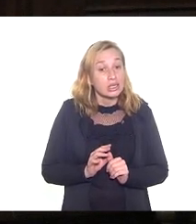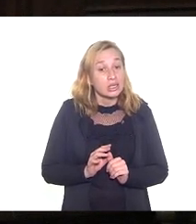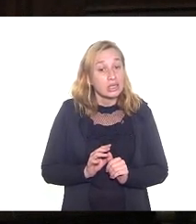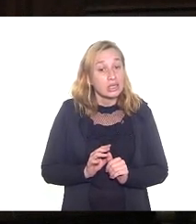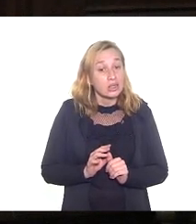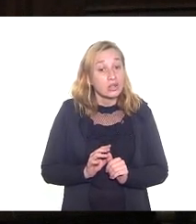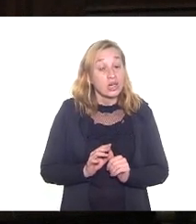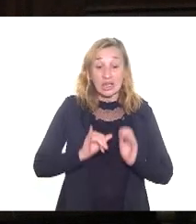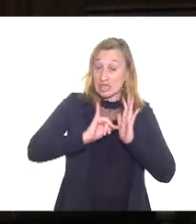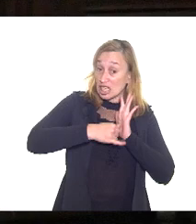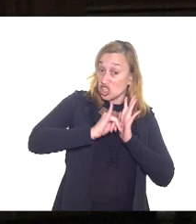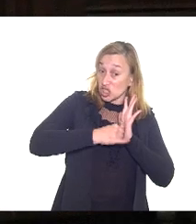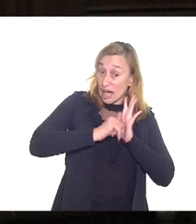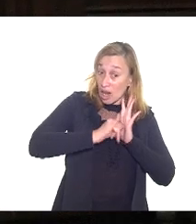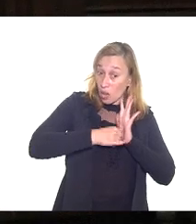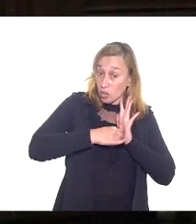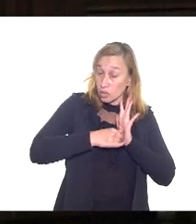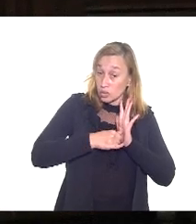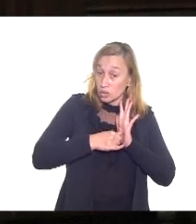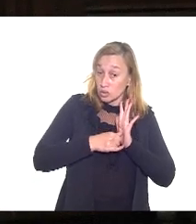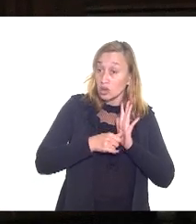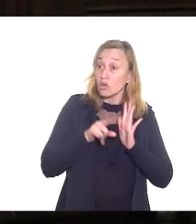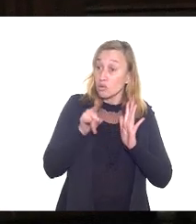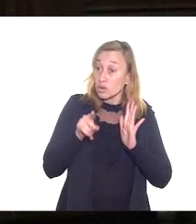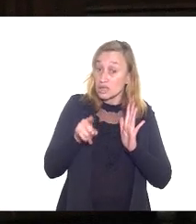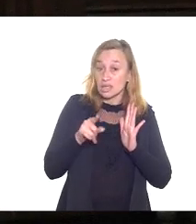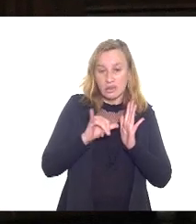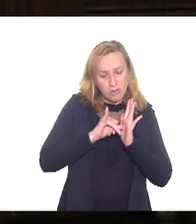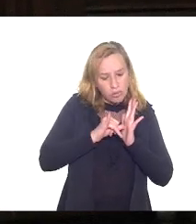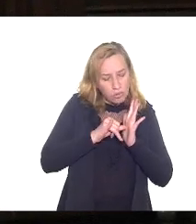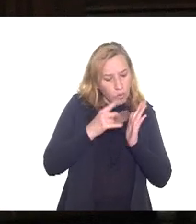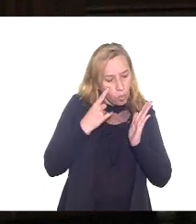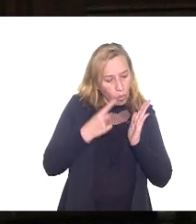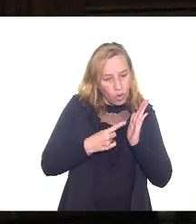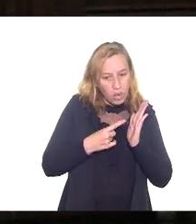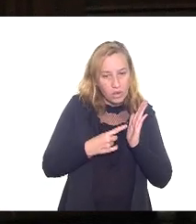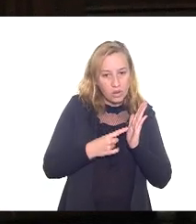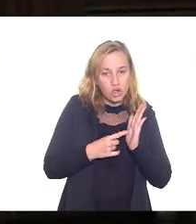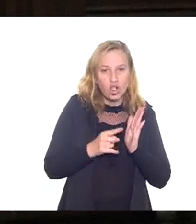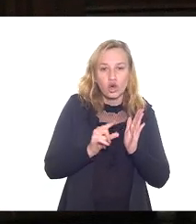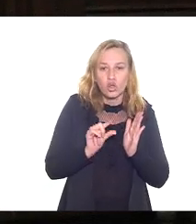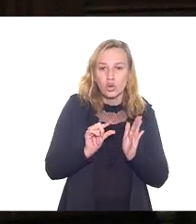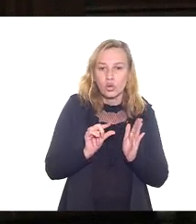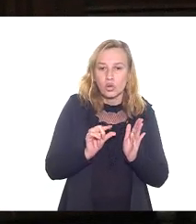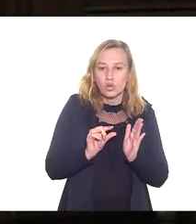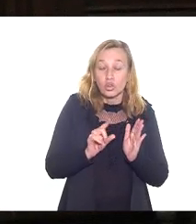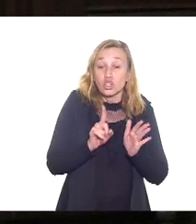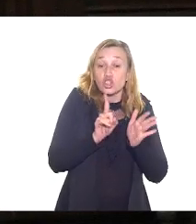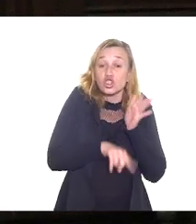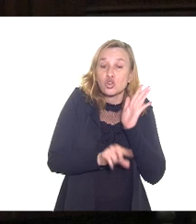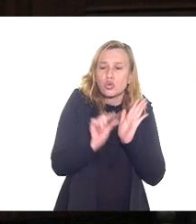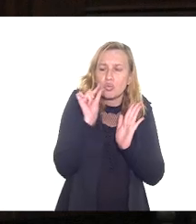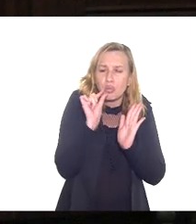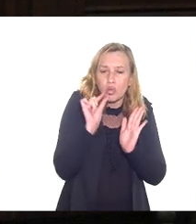no edital, você define o mínimo de desconto